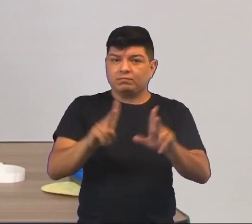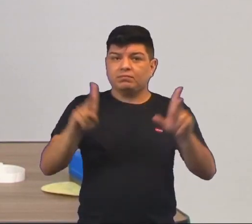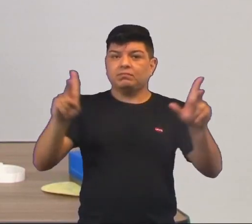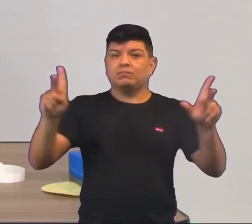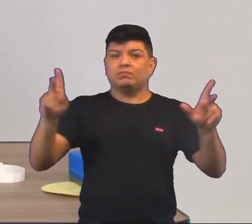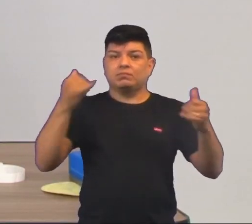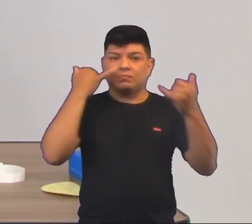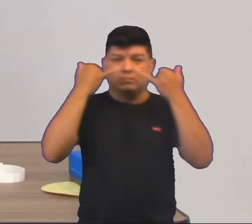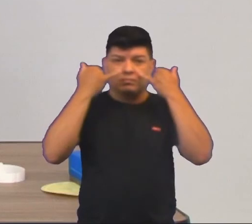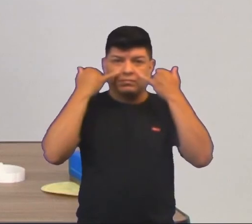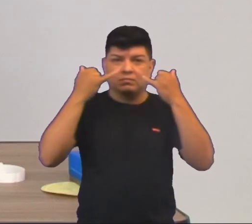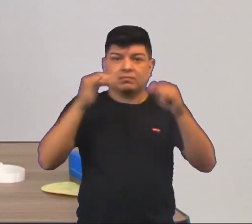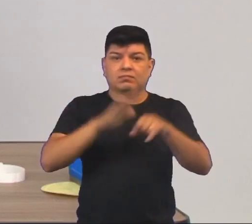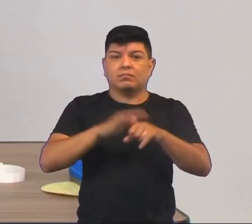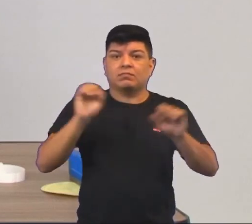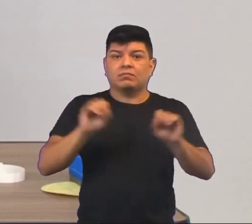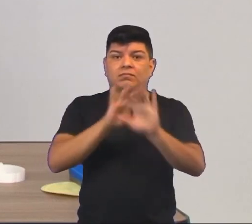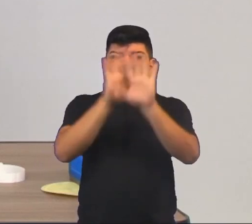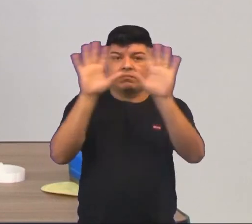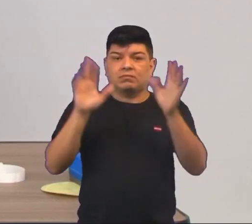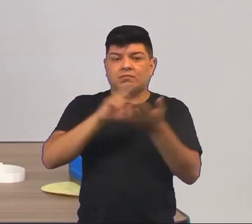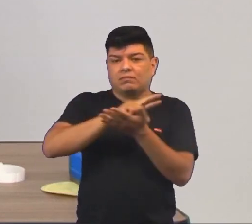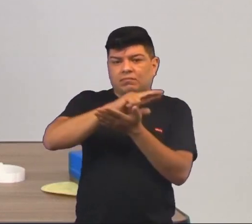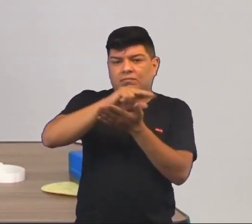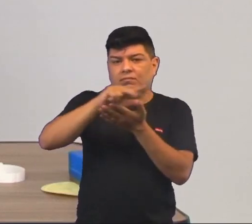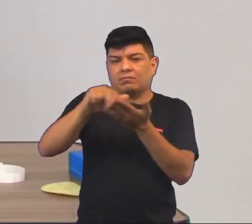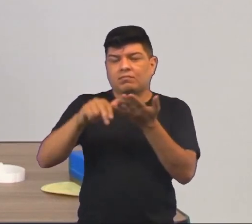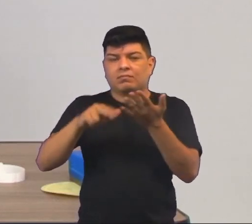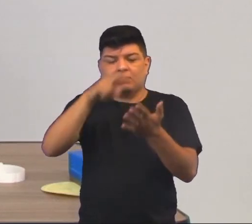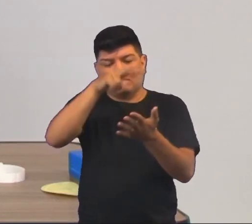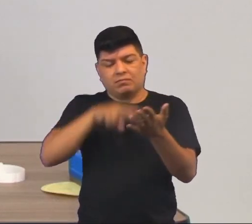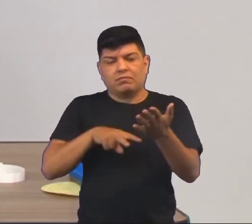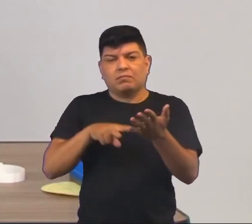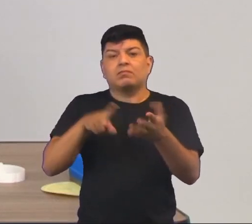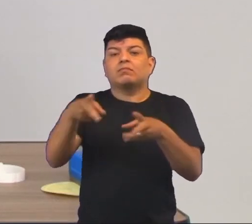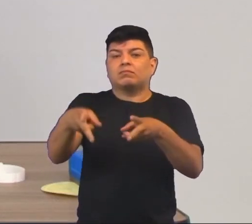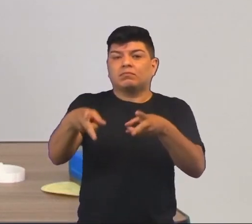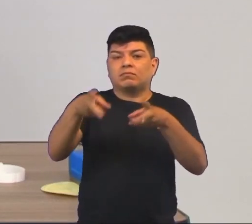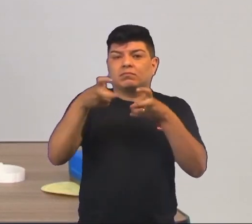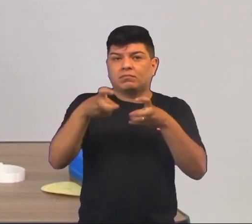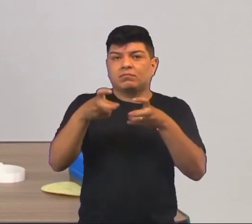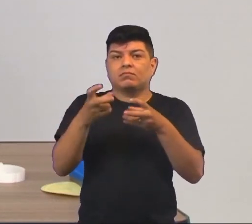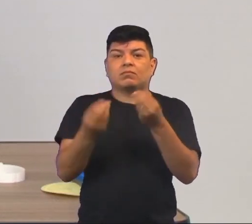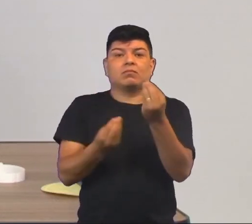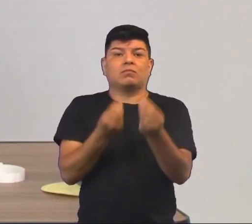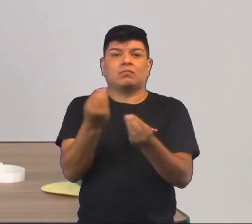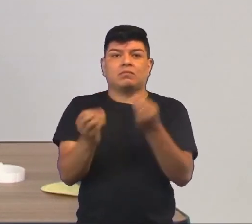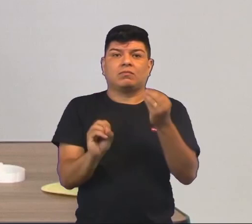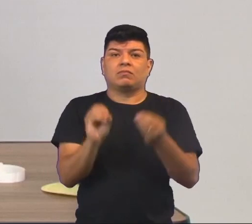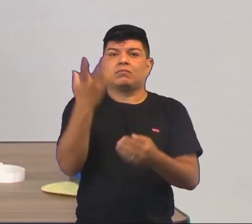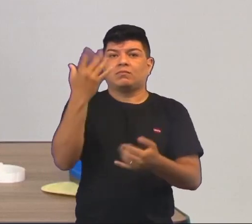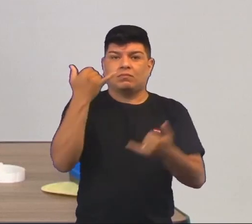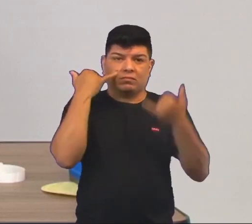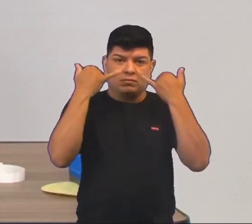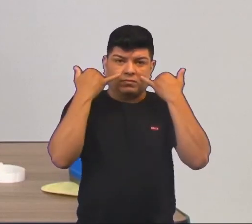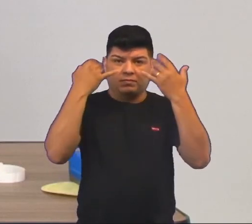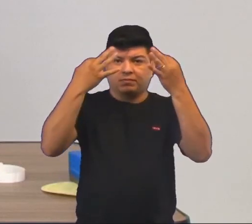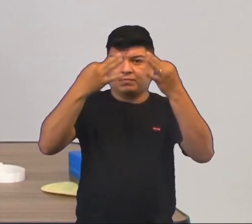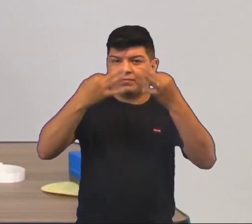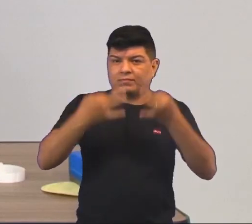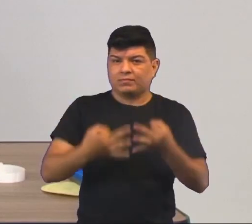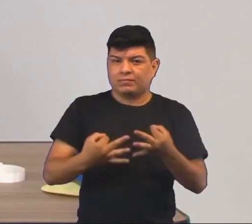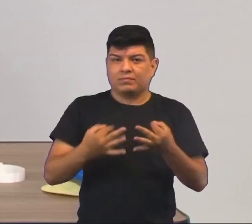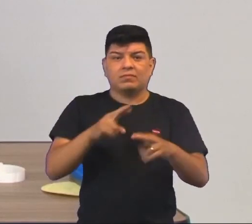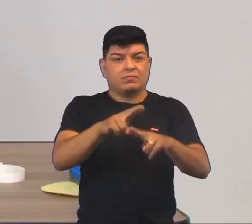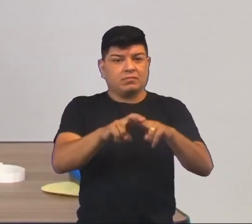essas informações elas ficam mais claras quando a gente faz várias leituras e identifica exatamente como ocorreu os fatos e as informações da maneira